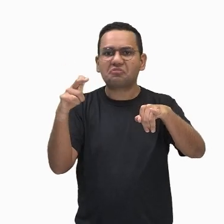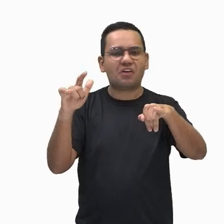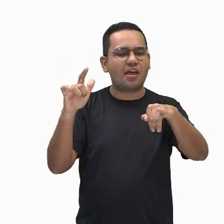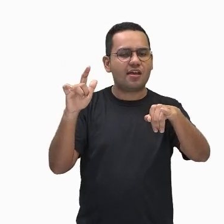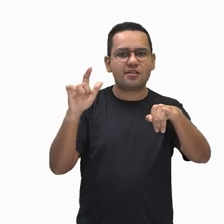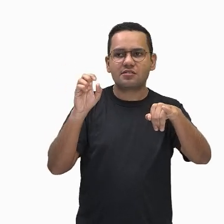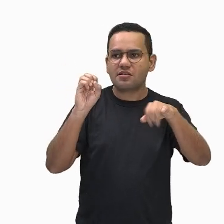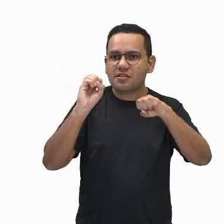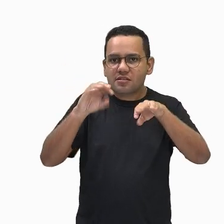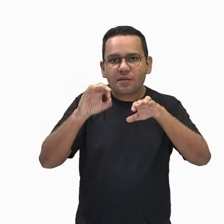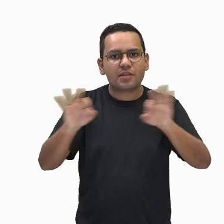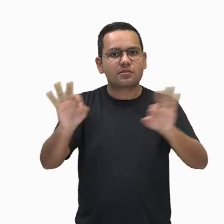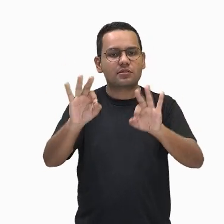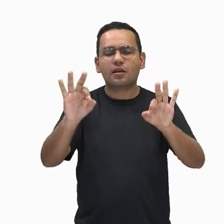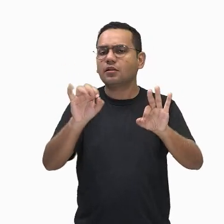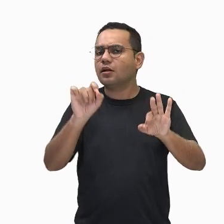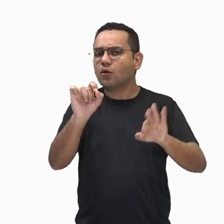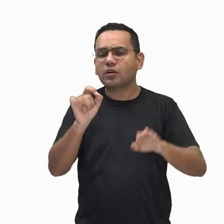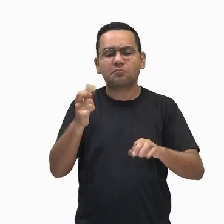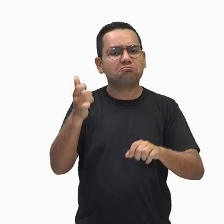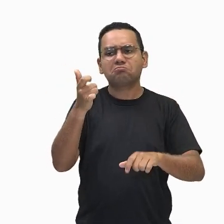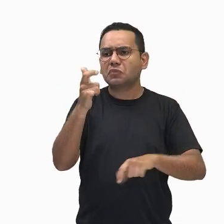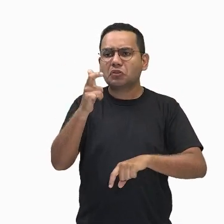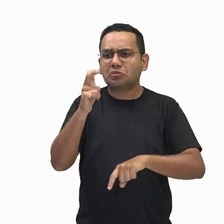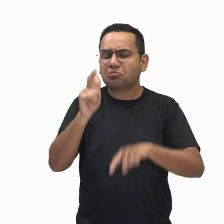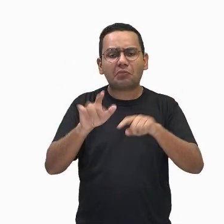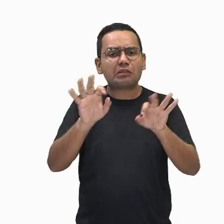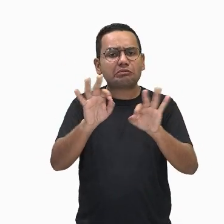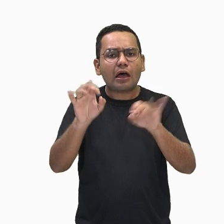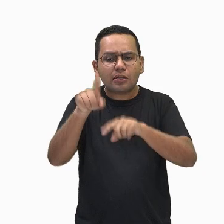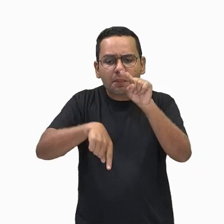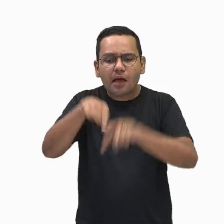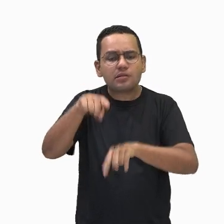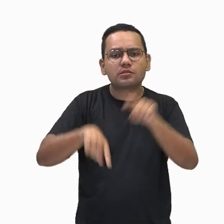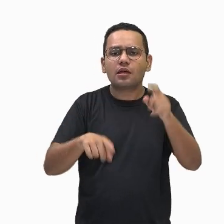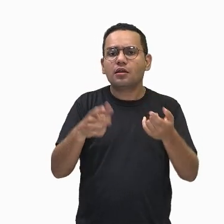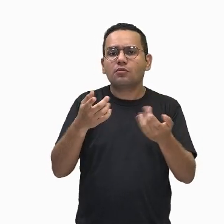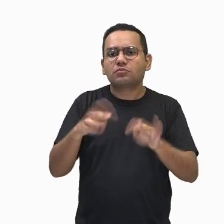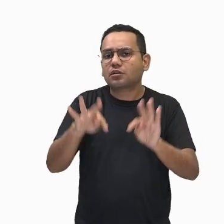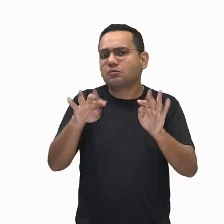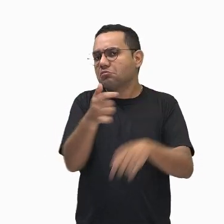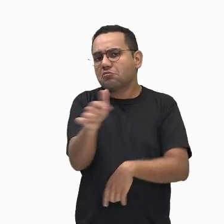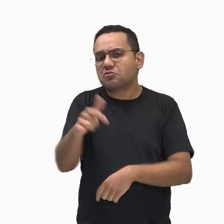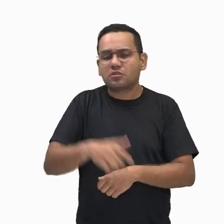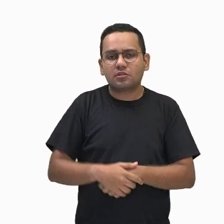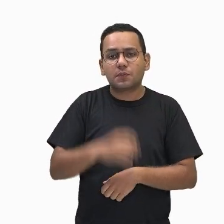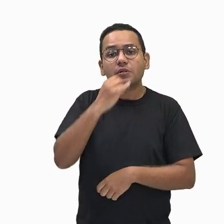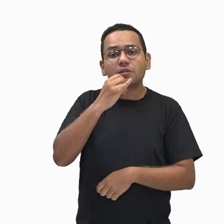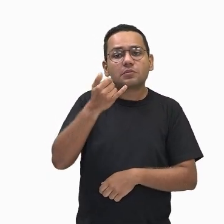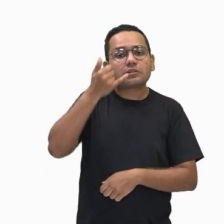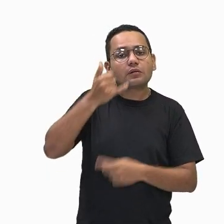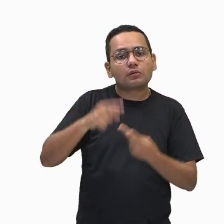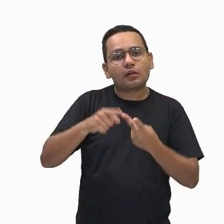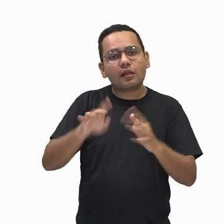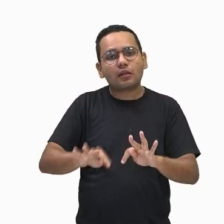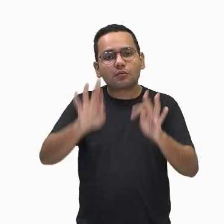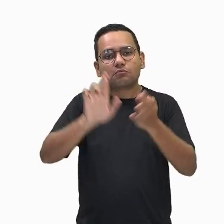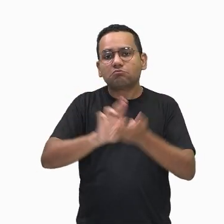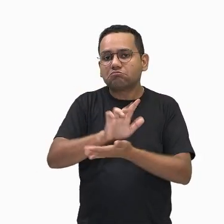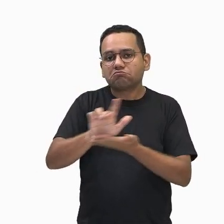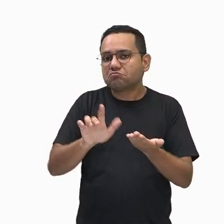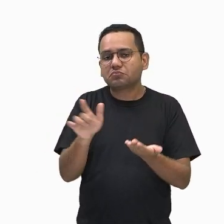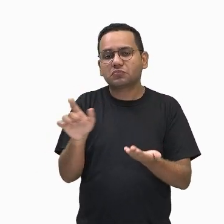significa? Sem telefones, sem computadores, sem tecnologia. Seria um mundo, por exemplo,